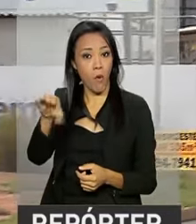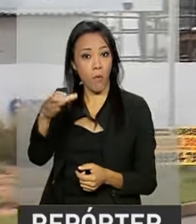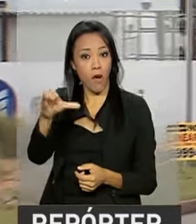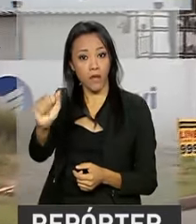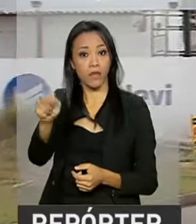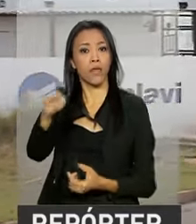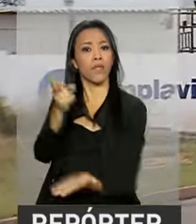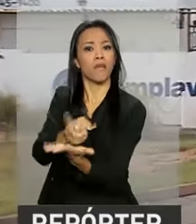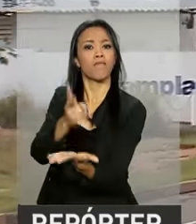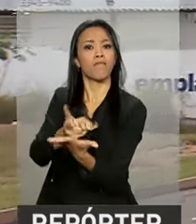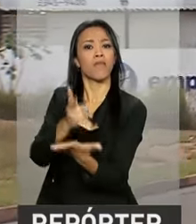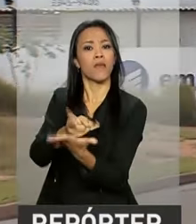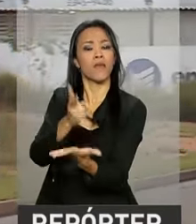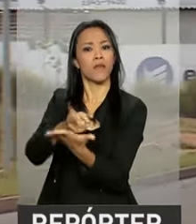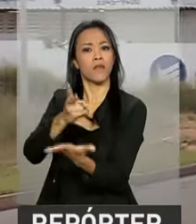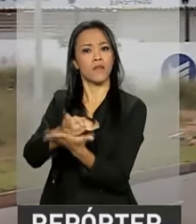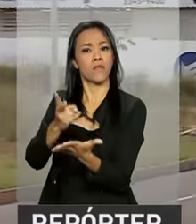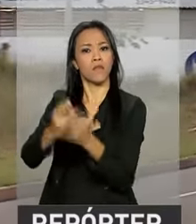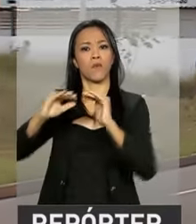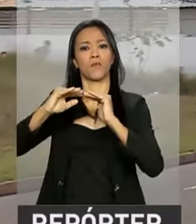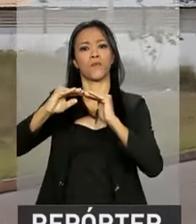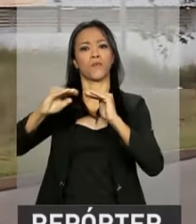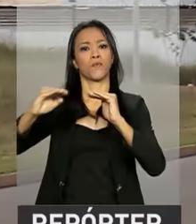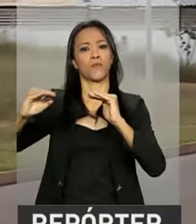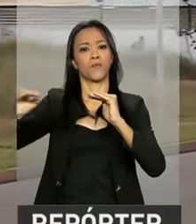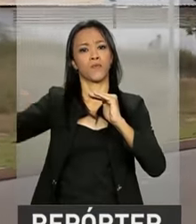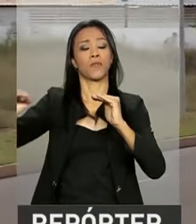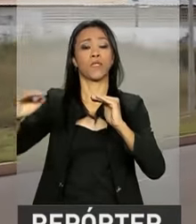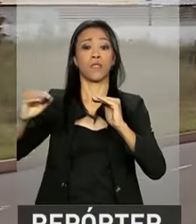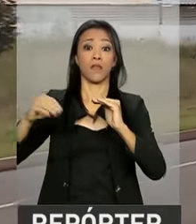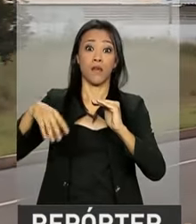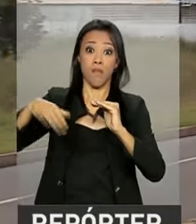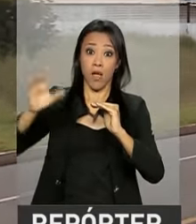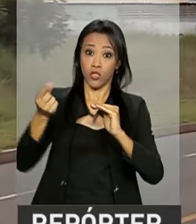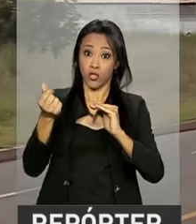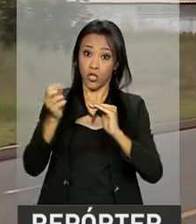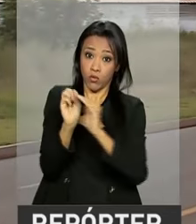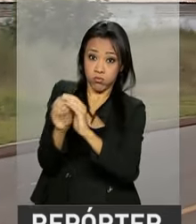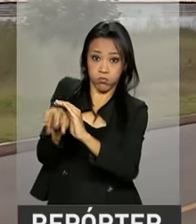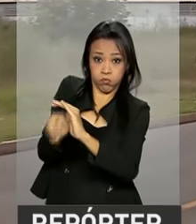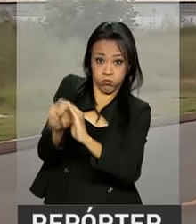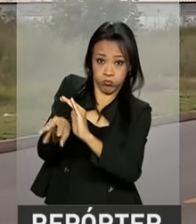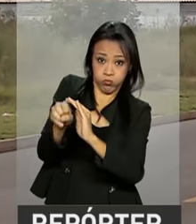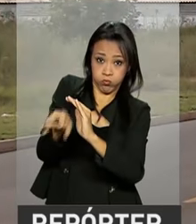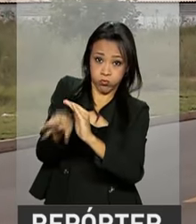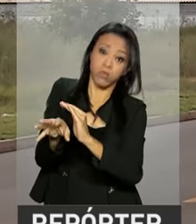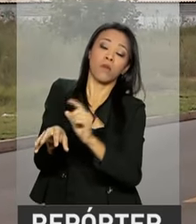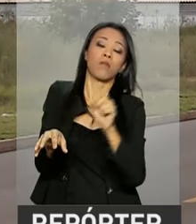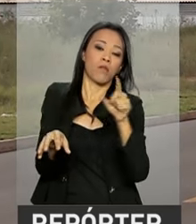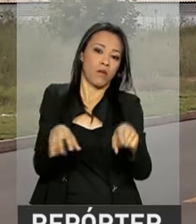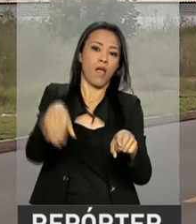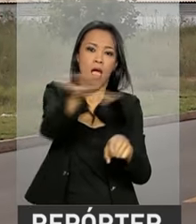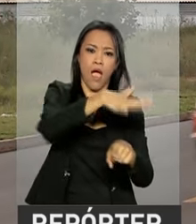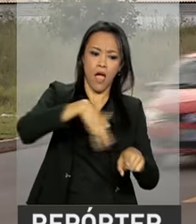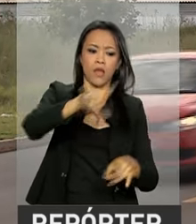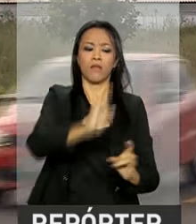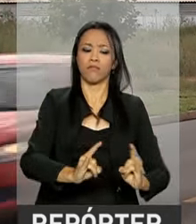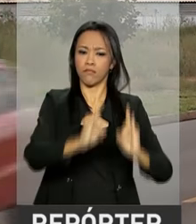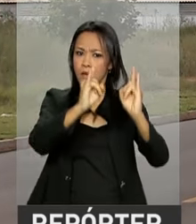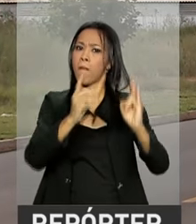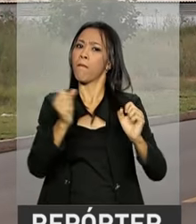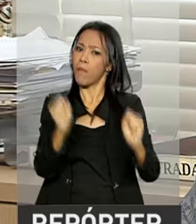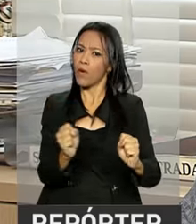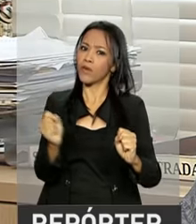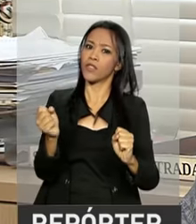por ano e com mais recursos na poupança o setor imobiliário pode receber incentivos